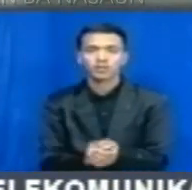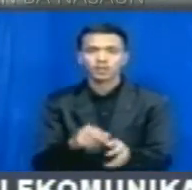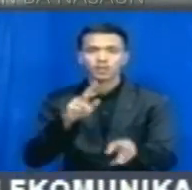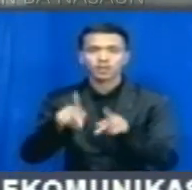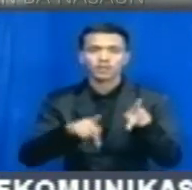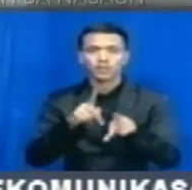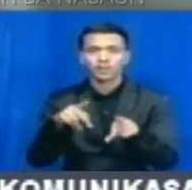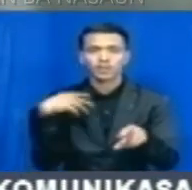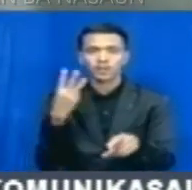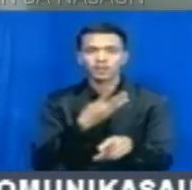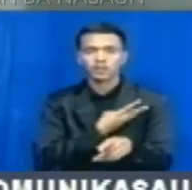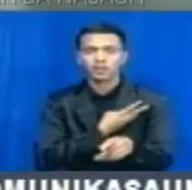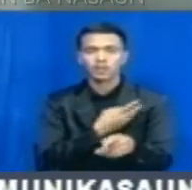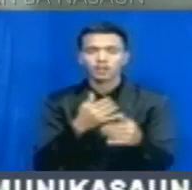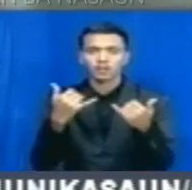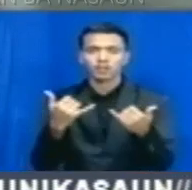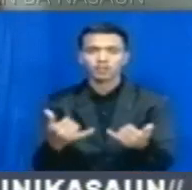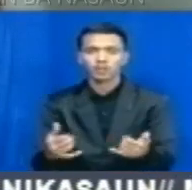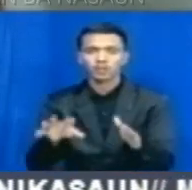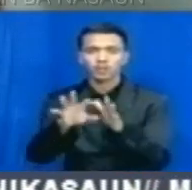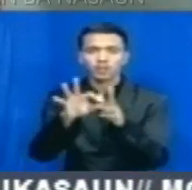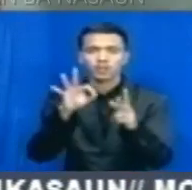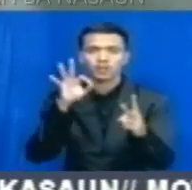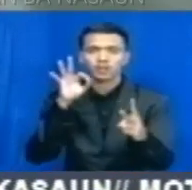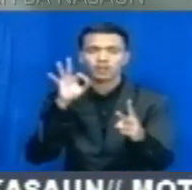ematu ita agora be rekruta ne,